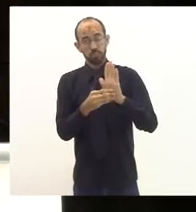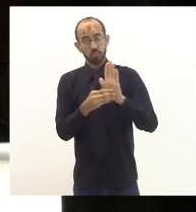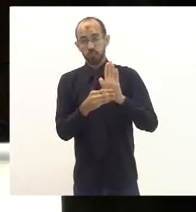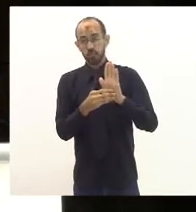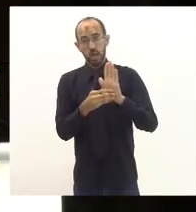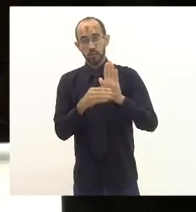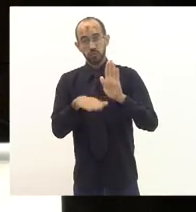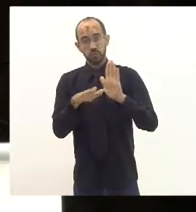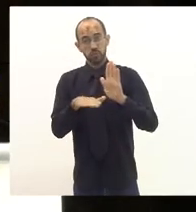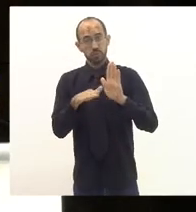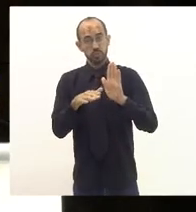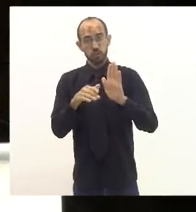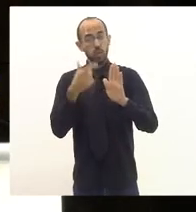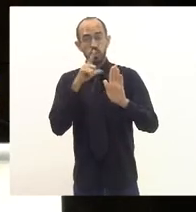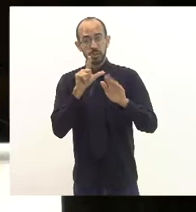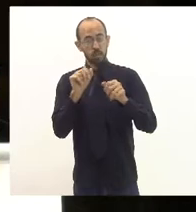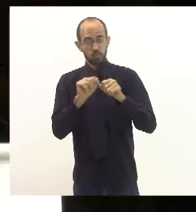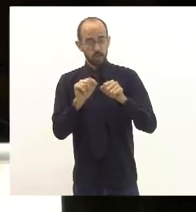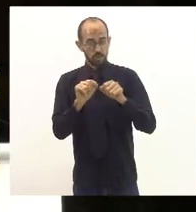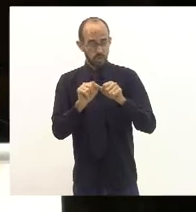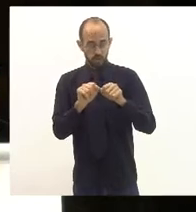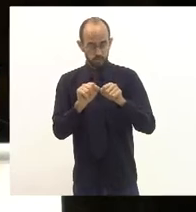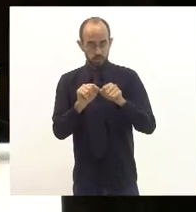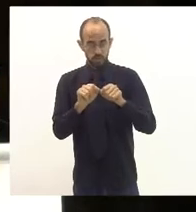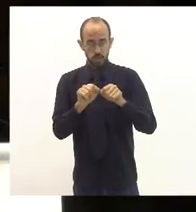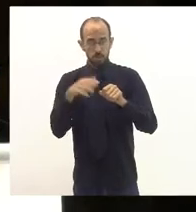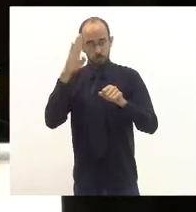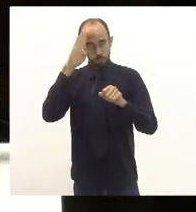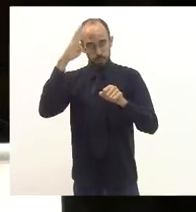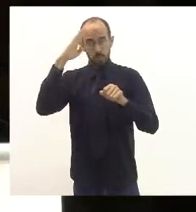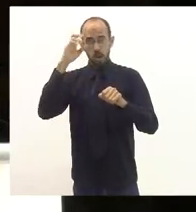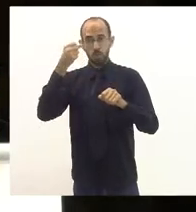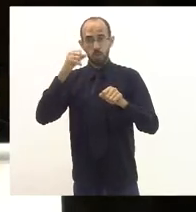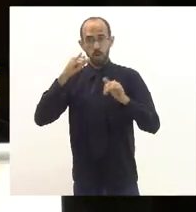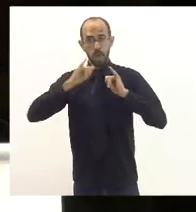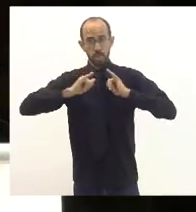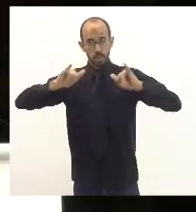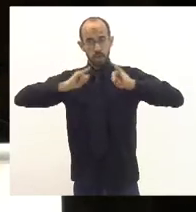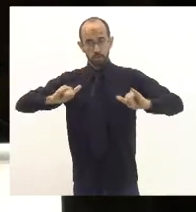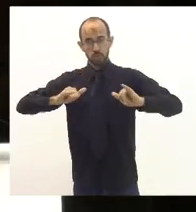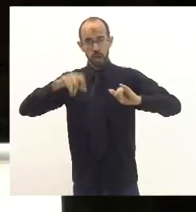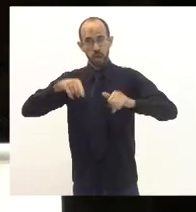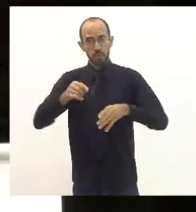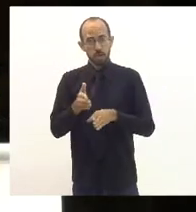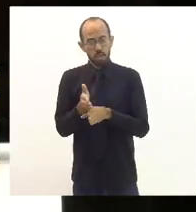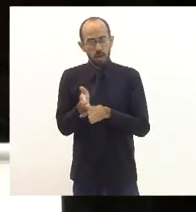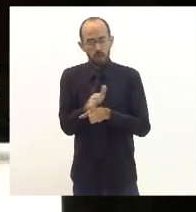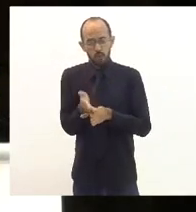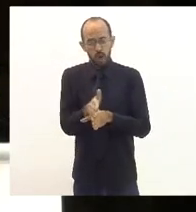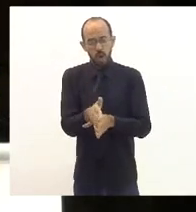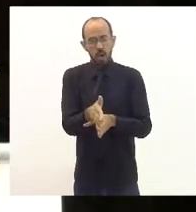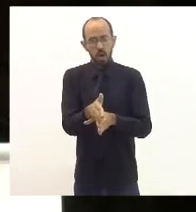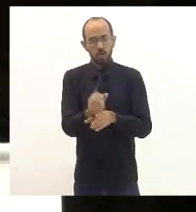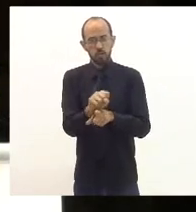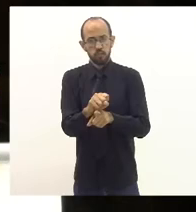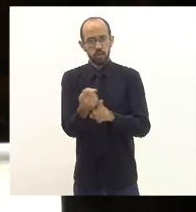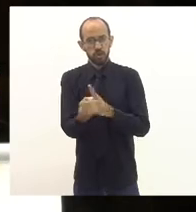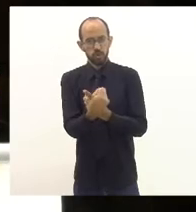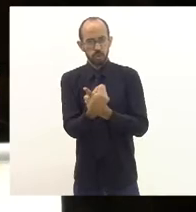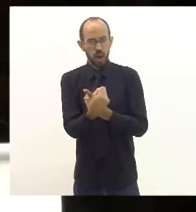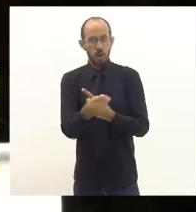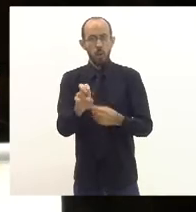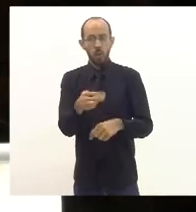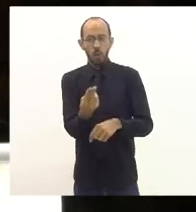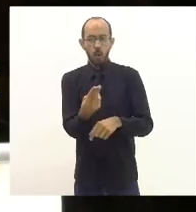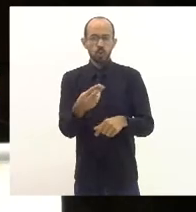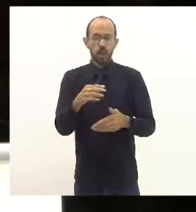realizados. Principalmente quando a denúncia gira em torno das suas vulnerabilidades sociais, enquanto na